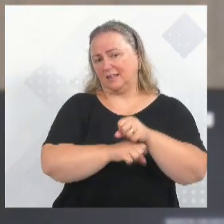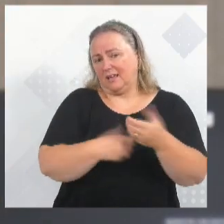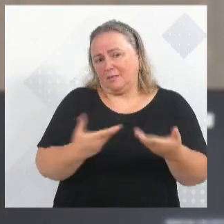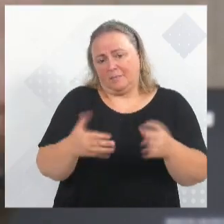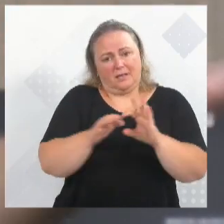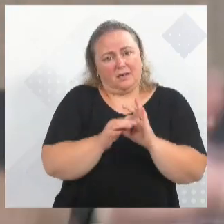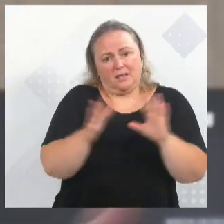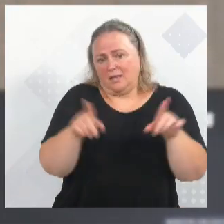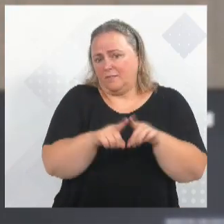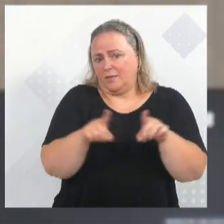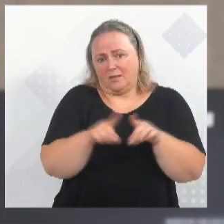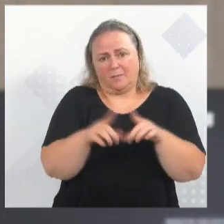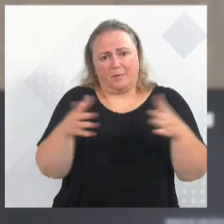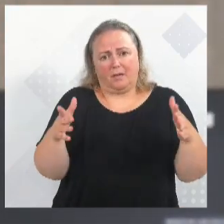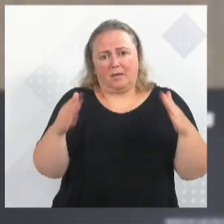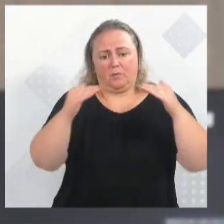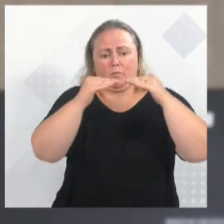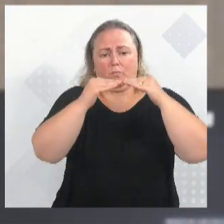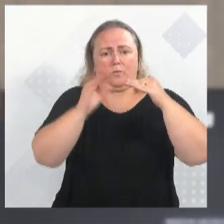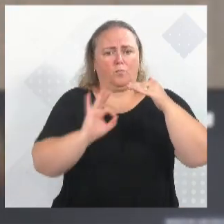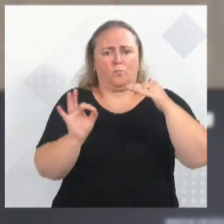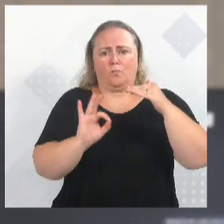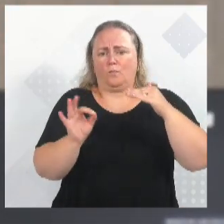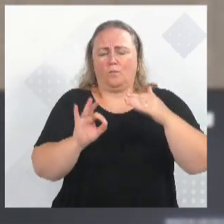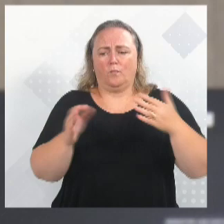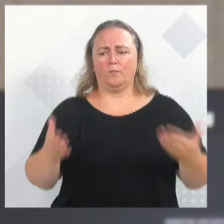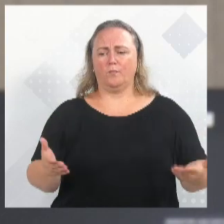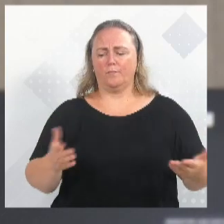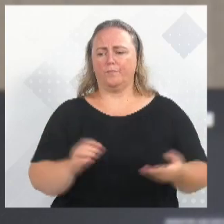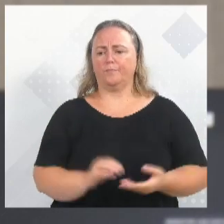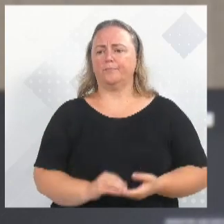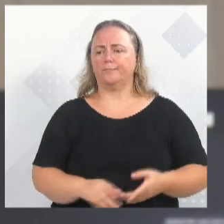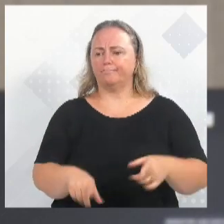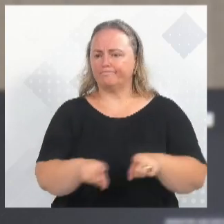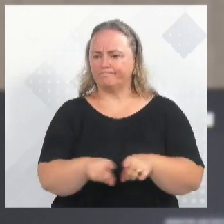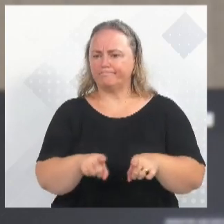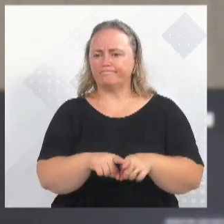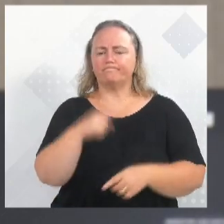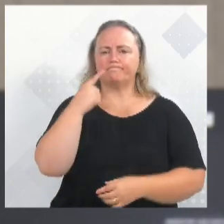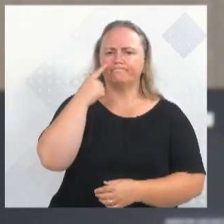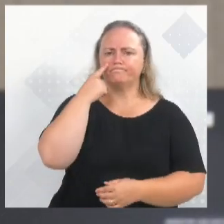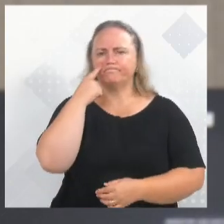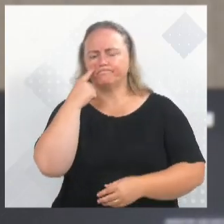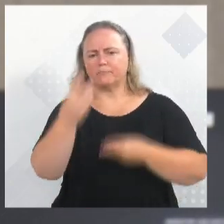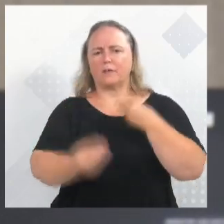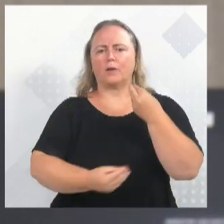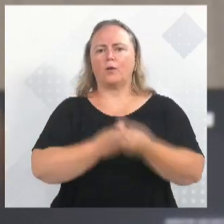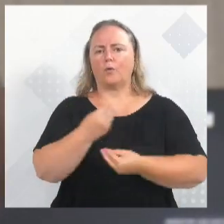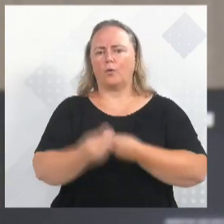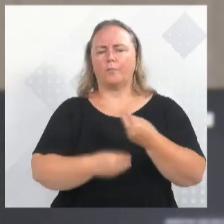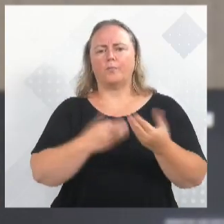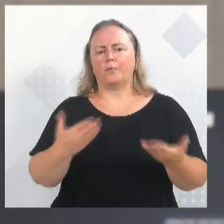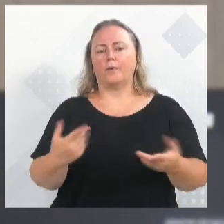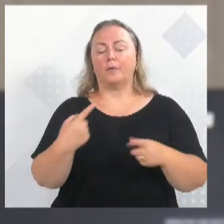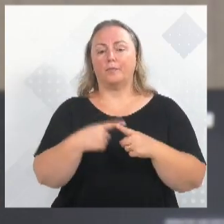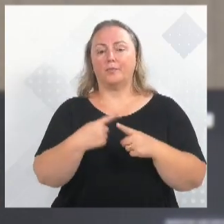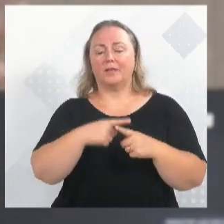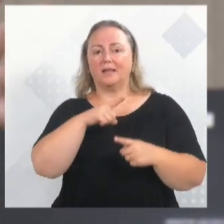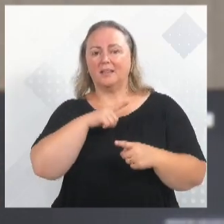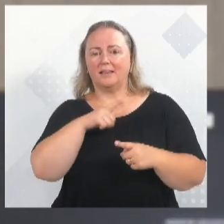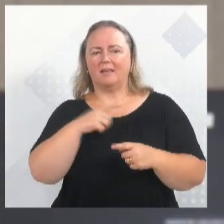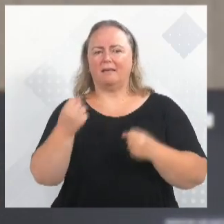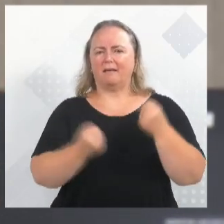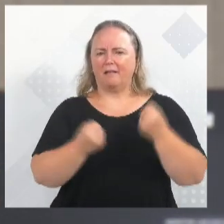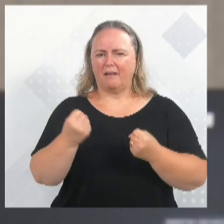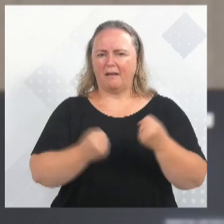também o poder público tem que fazer dever de casa falei para ela dessa preocupação de como é que fica lá onde tem muitos carros veículos lá e com certeza